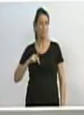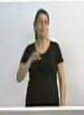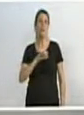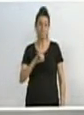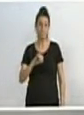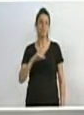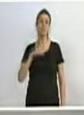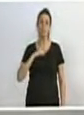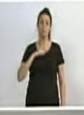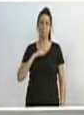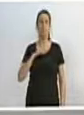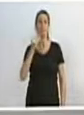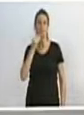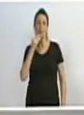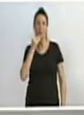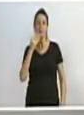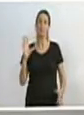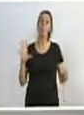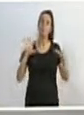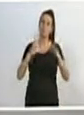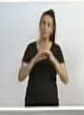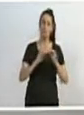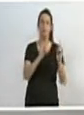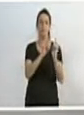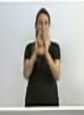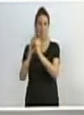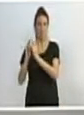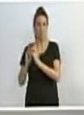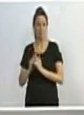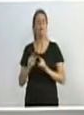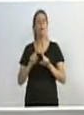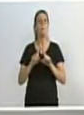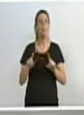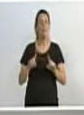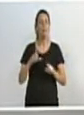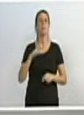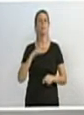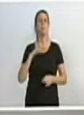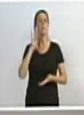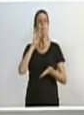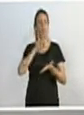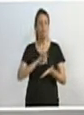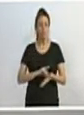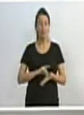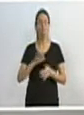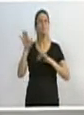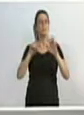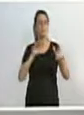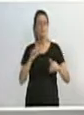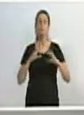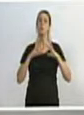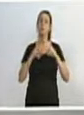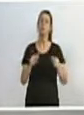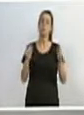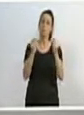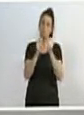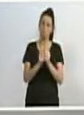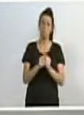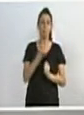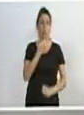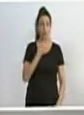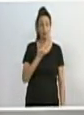claro, pelas entidades, mas que abram, que chamem a base. E aqui eu faço um apelo muito grande. Eu sei que não vai ser